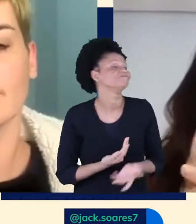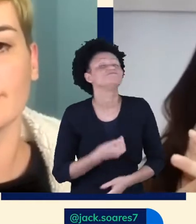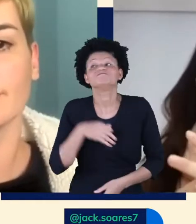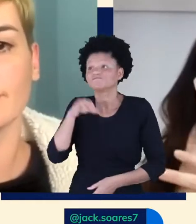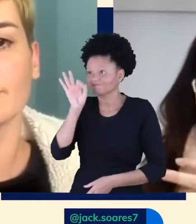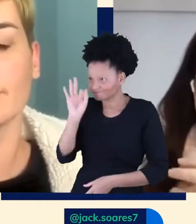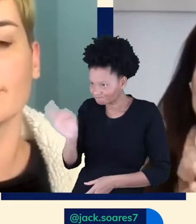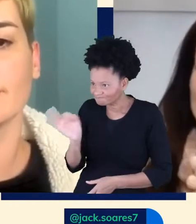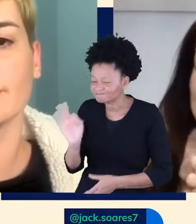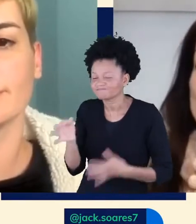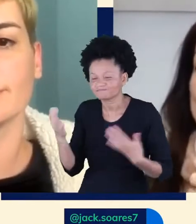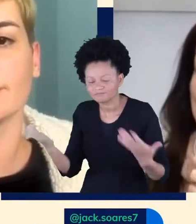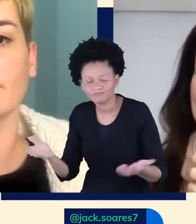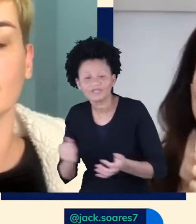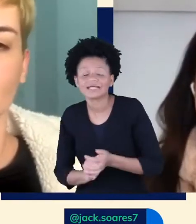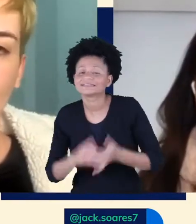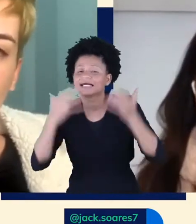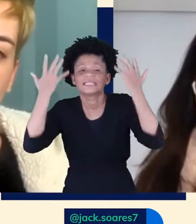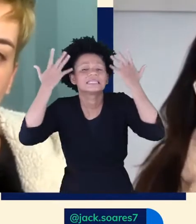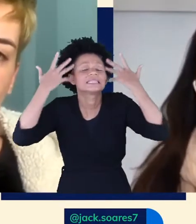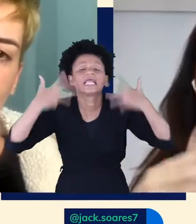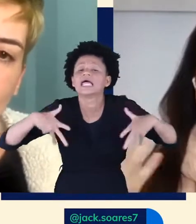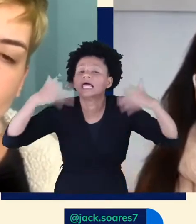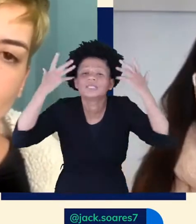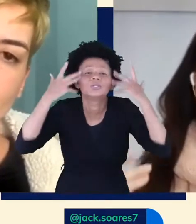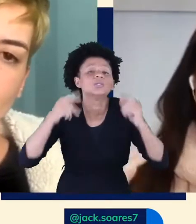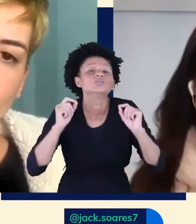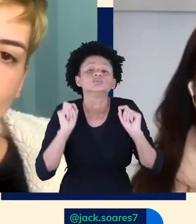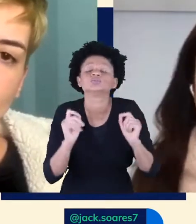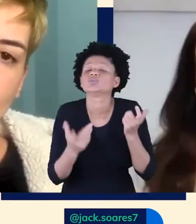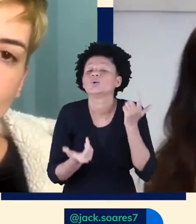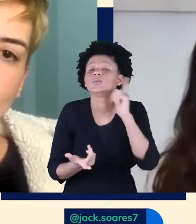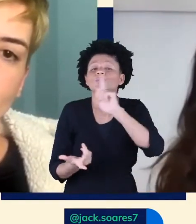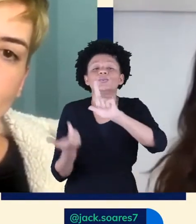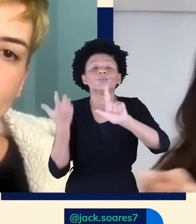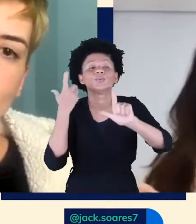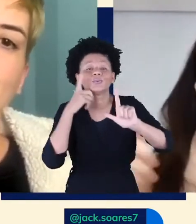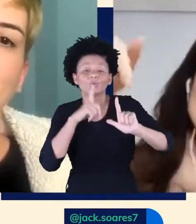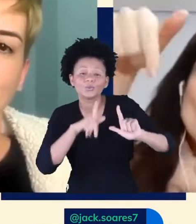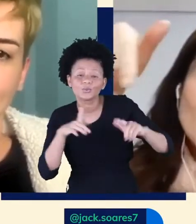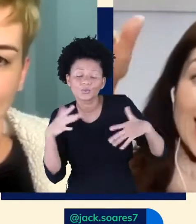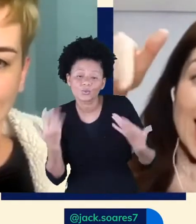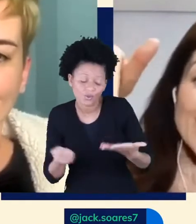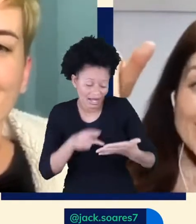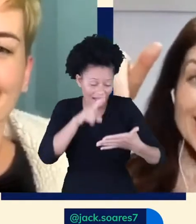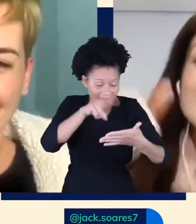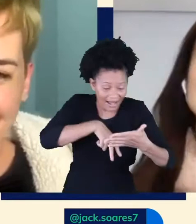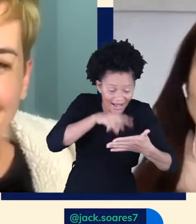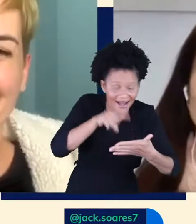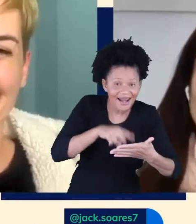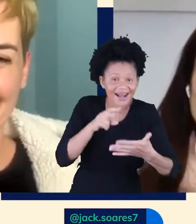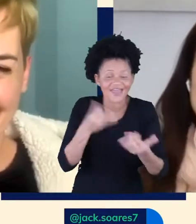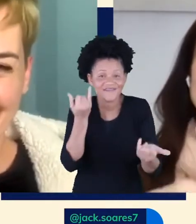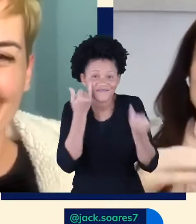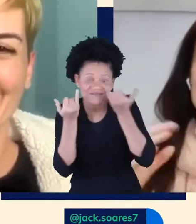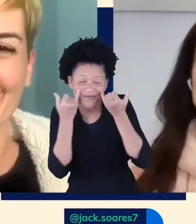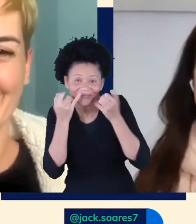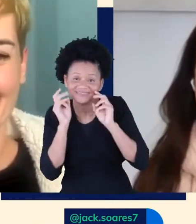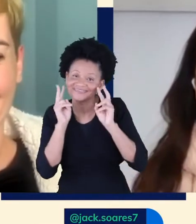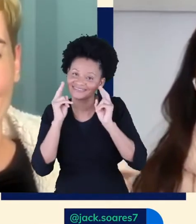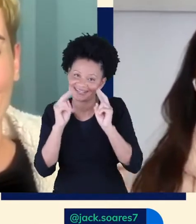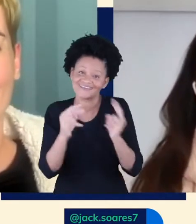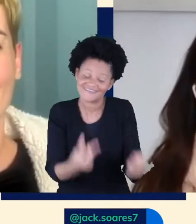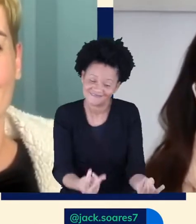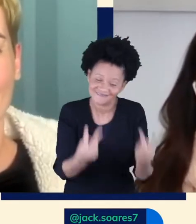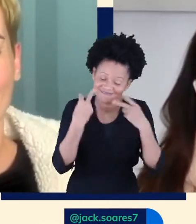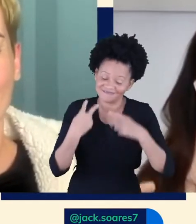essa naturalidade, Fafá, a gente só consegue quando a gente passa a ler, se informar, assistir uma live, né? É assim que a gente